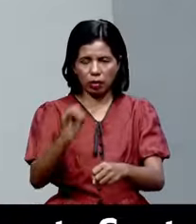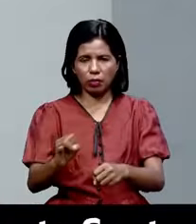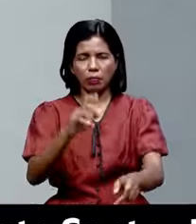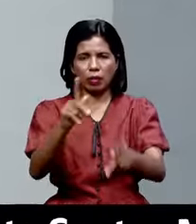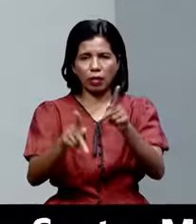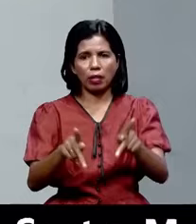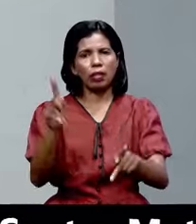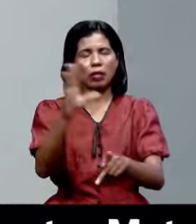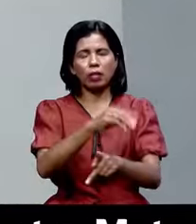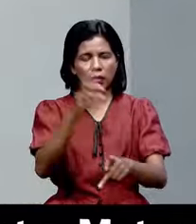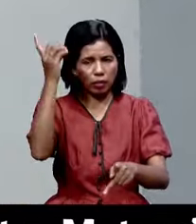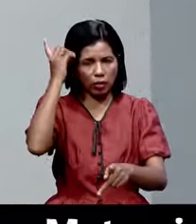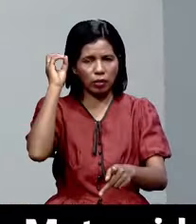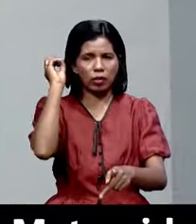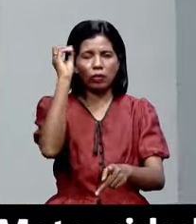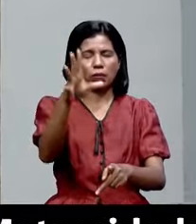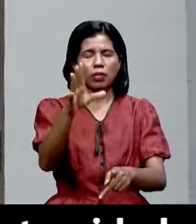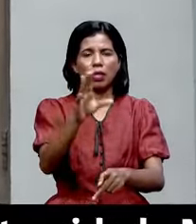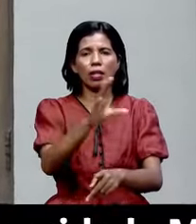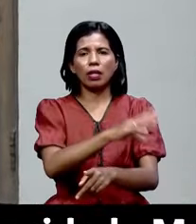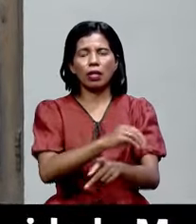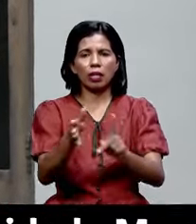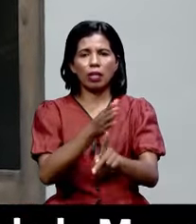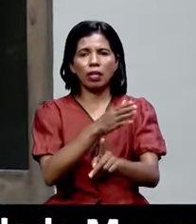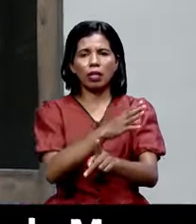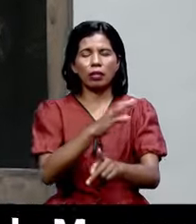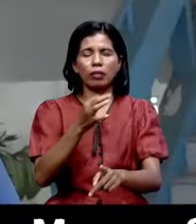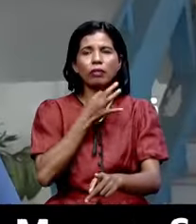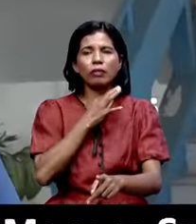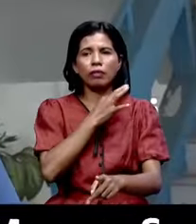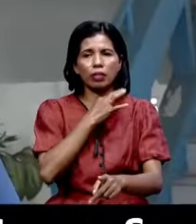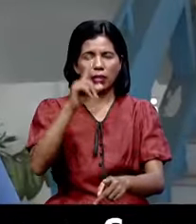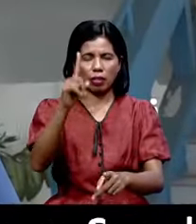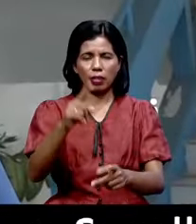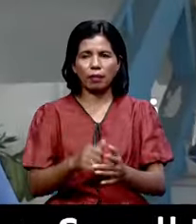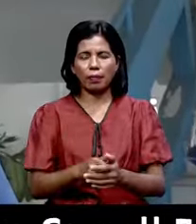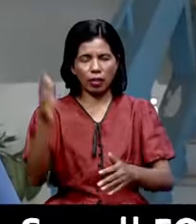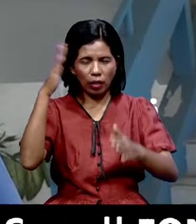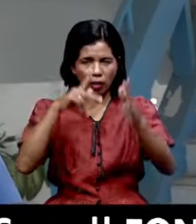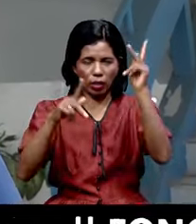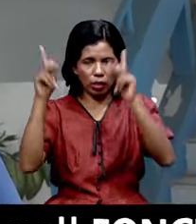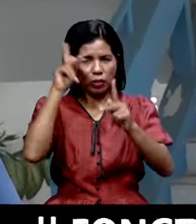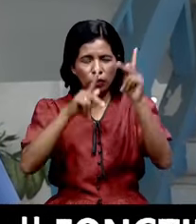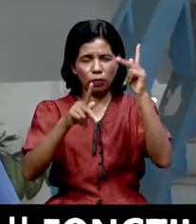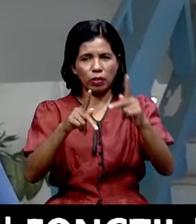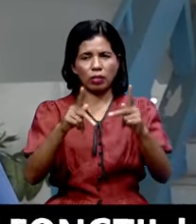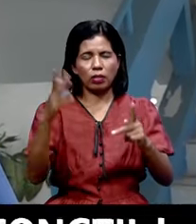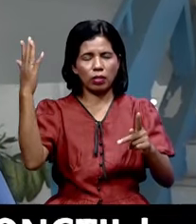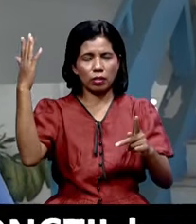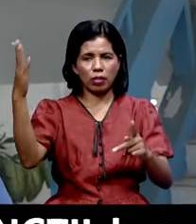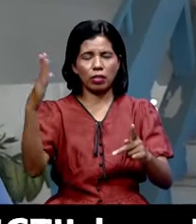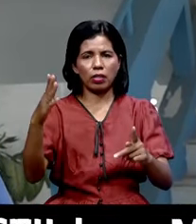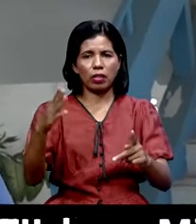suspeito, nebe desconfia tudo a canec Frater Ida. Acontecimento caso Ida, nebe Macmusso e a Seminário